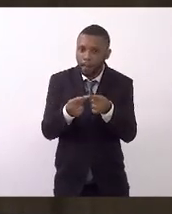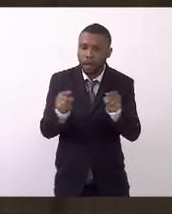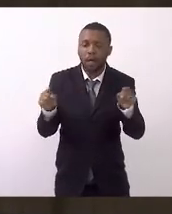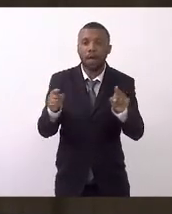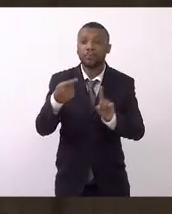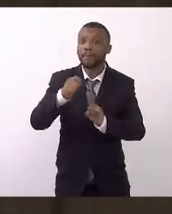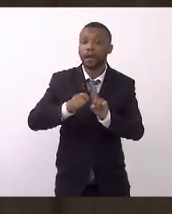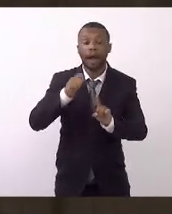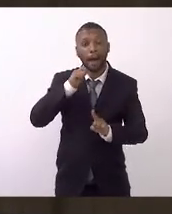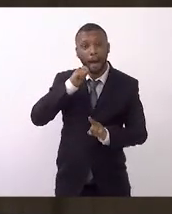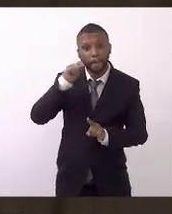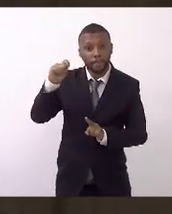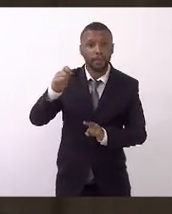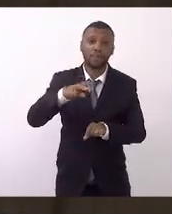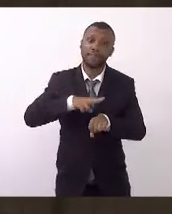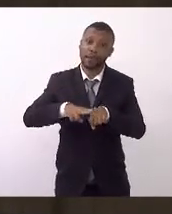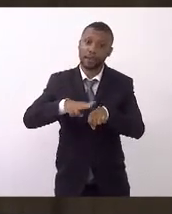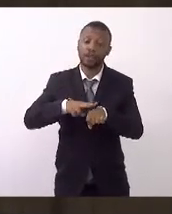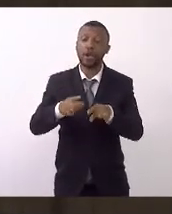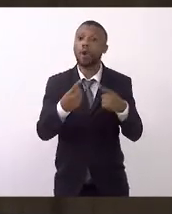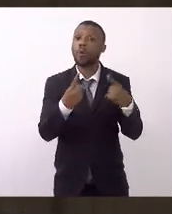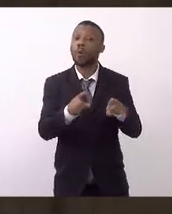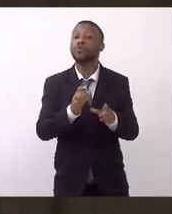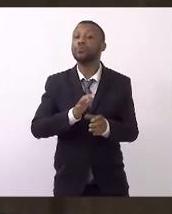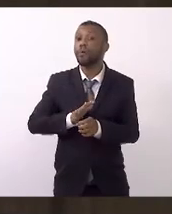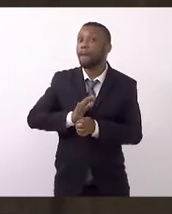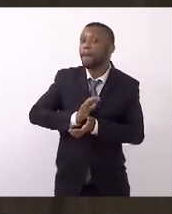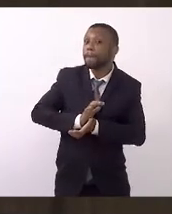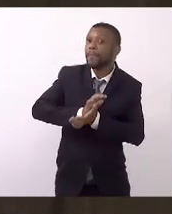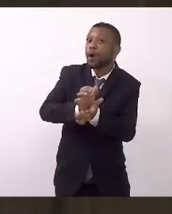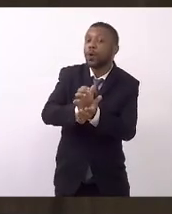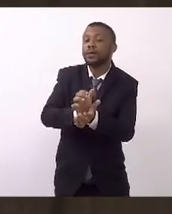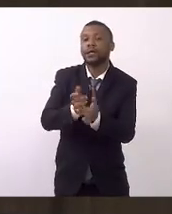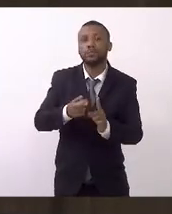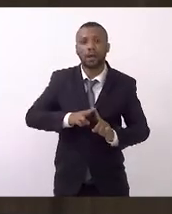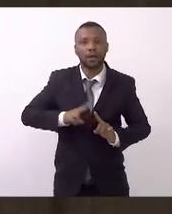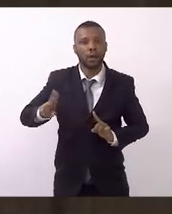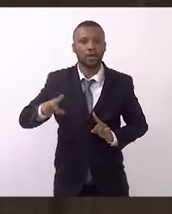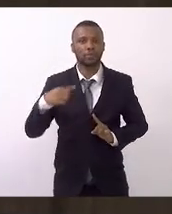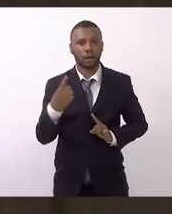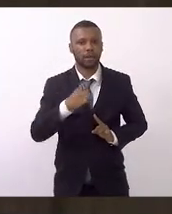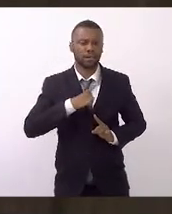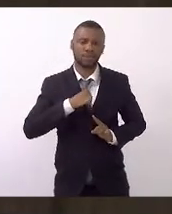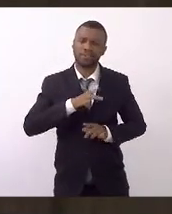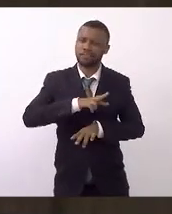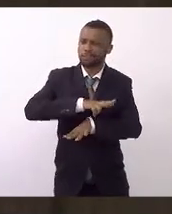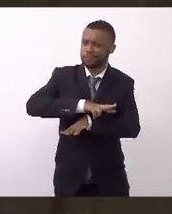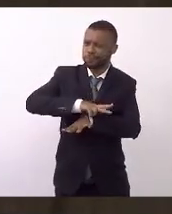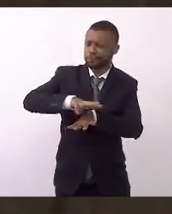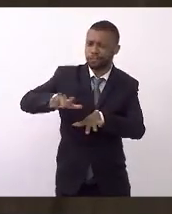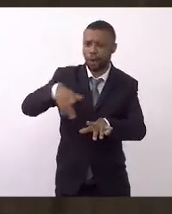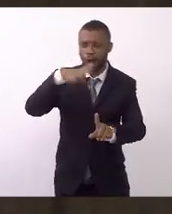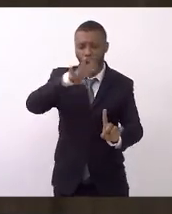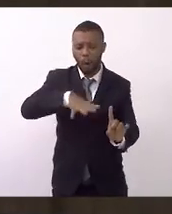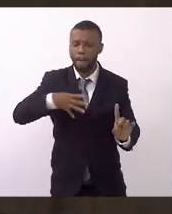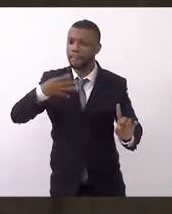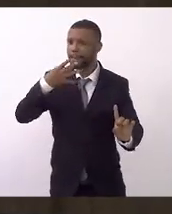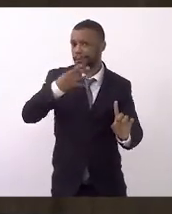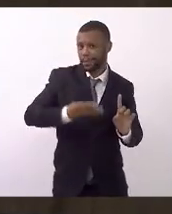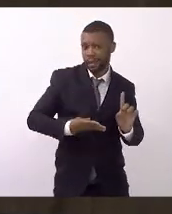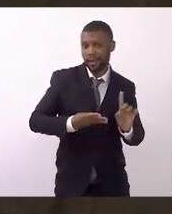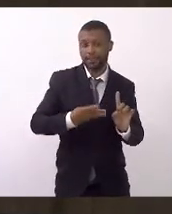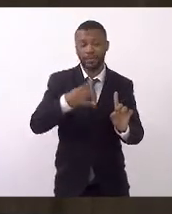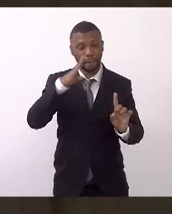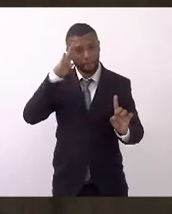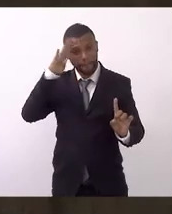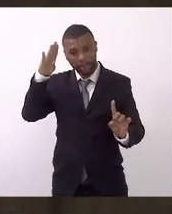Verde contra o racismo religioso. Faremos aqui, senhora presidenta, diversas homenagens, em especial